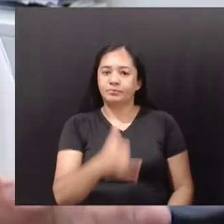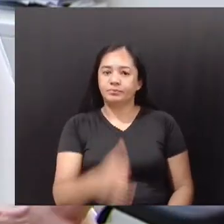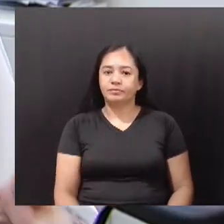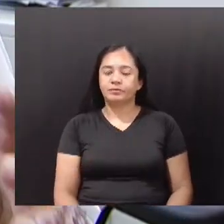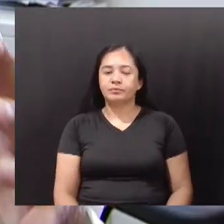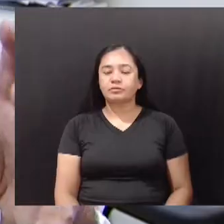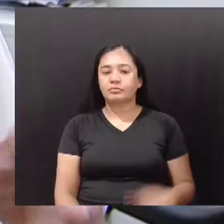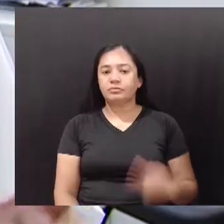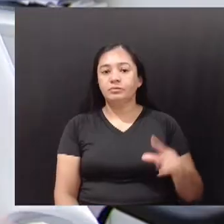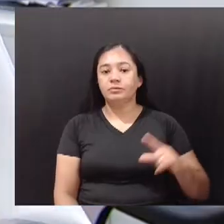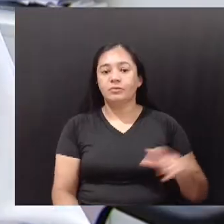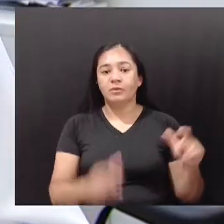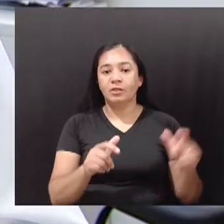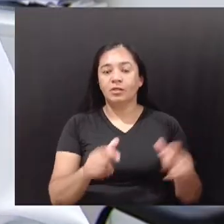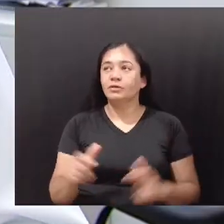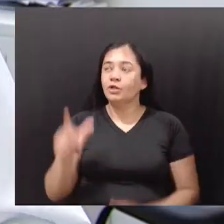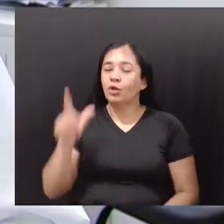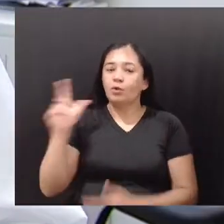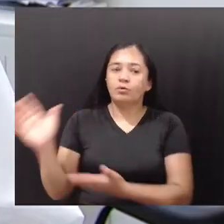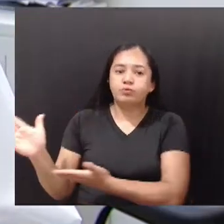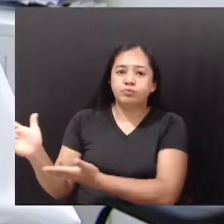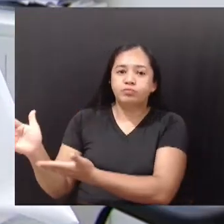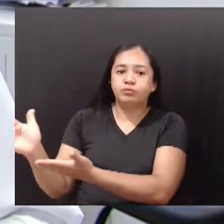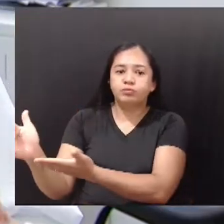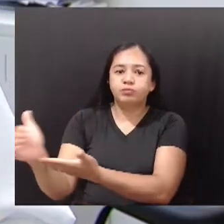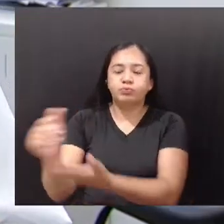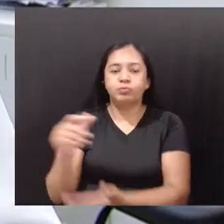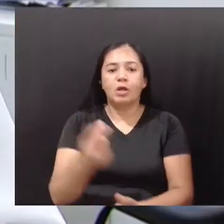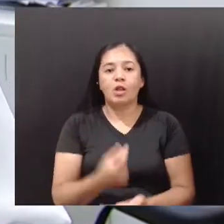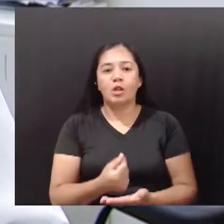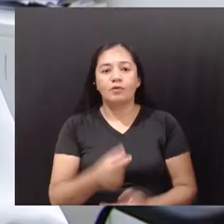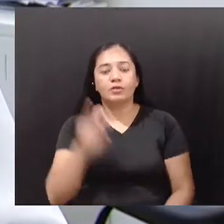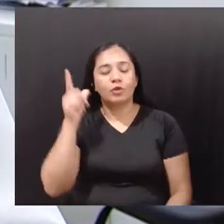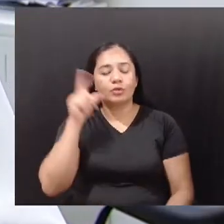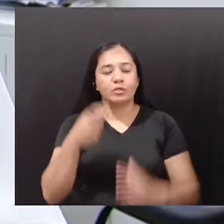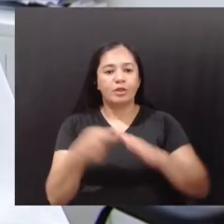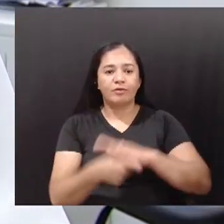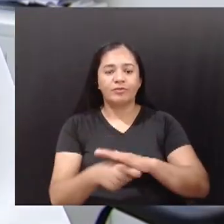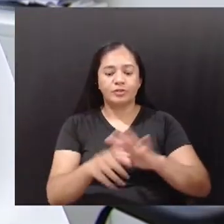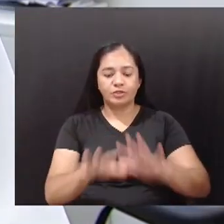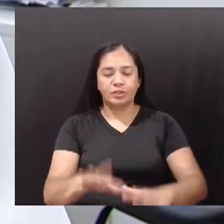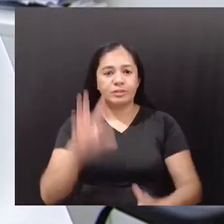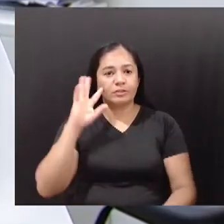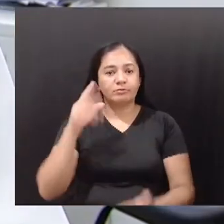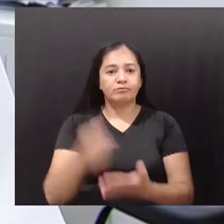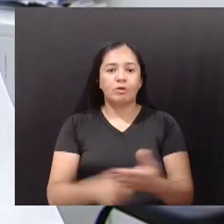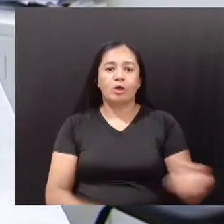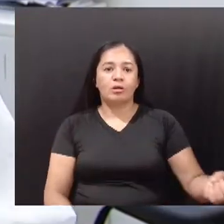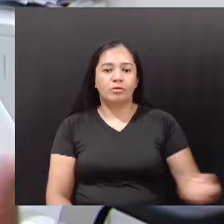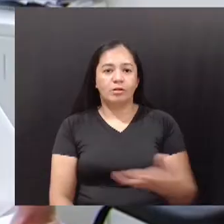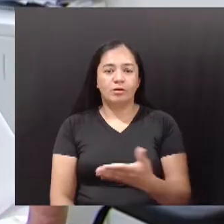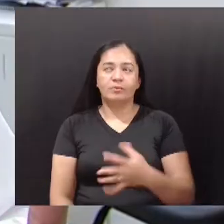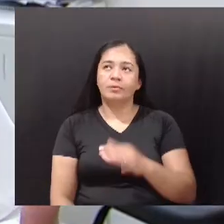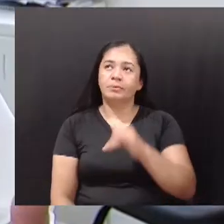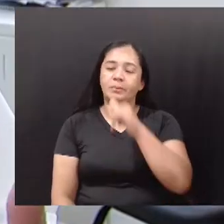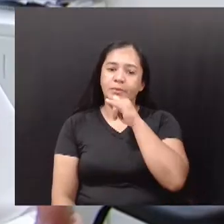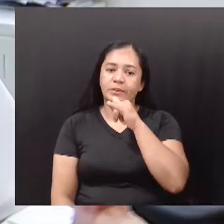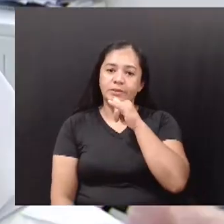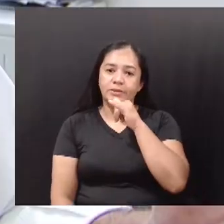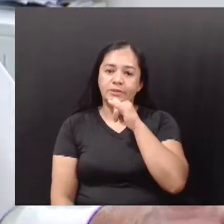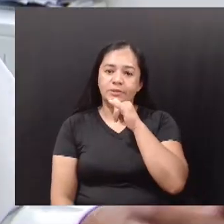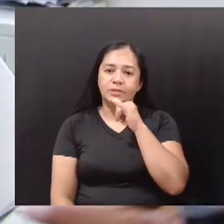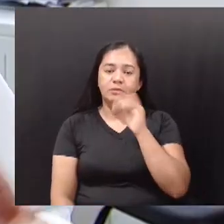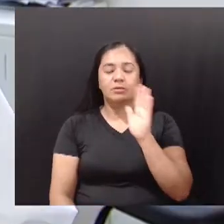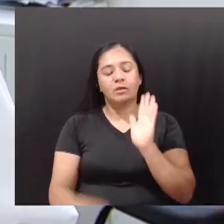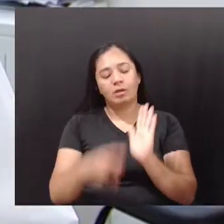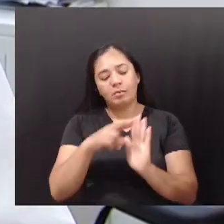possa captar recursos, né, para você investir nessas soluções inovadoras. Por exemplo, na hora que você vai fazer a regularização fundiária